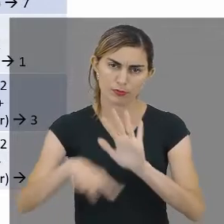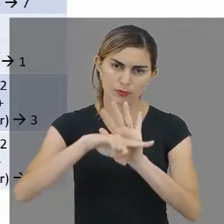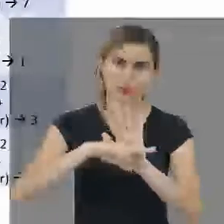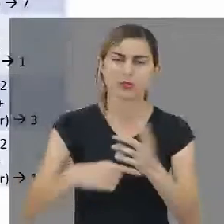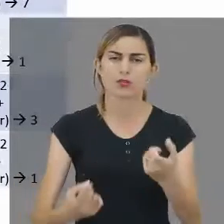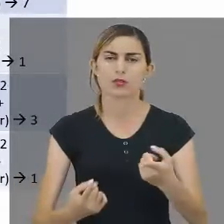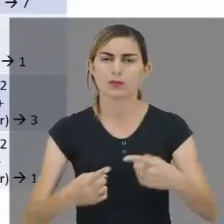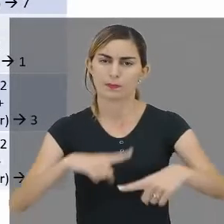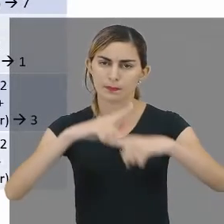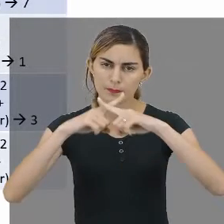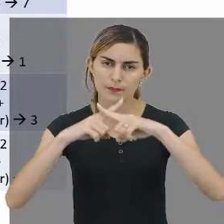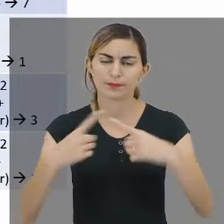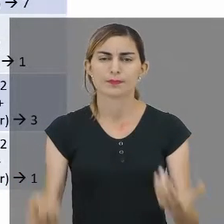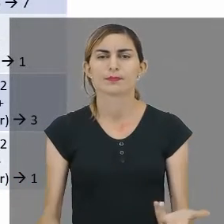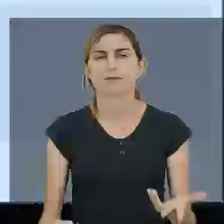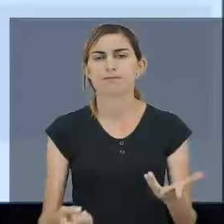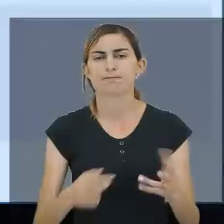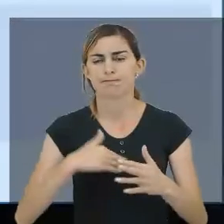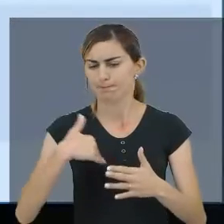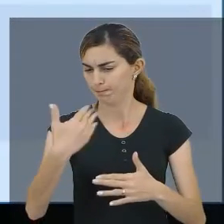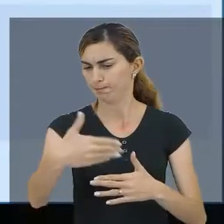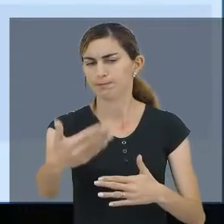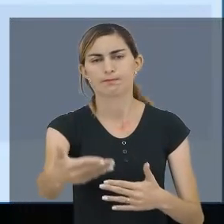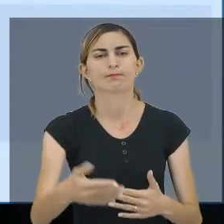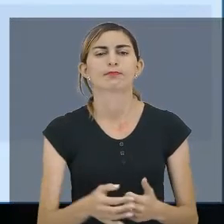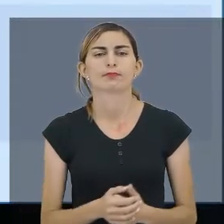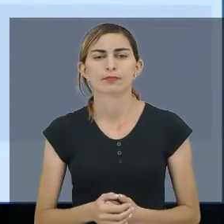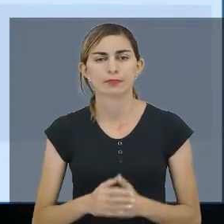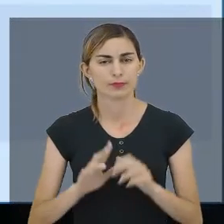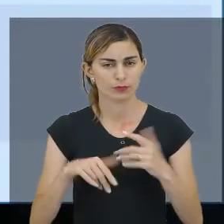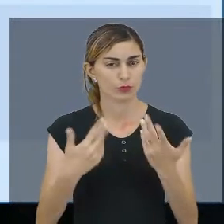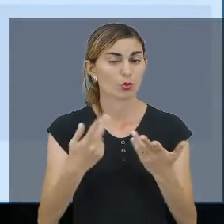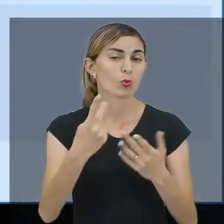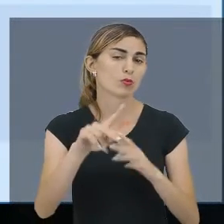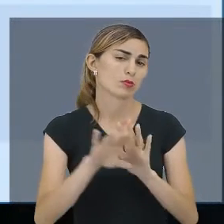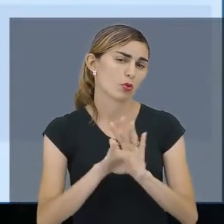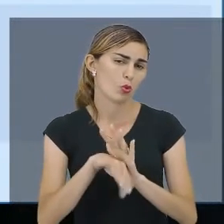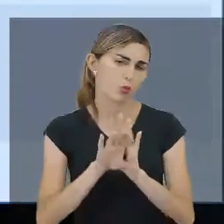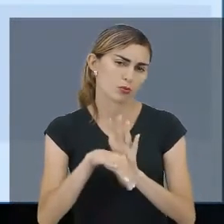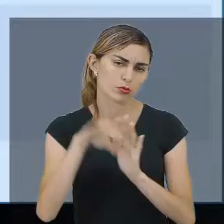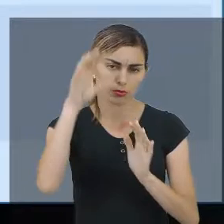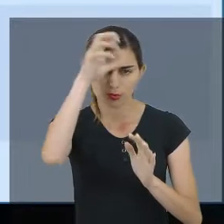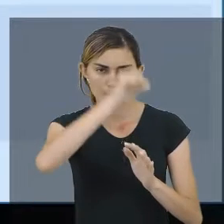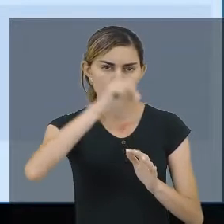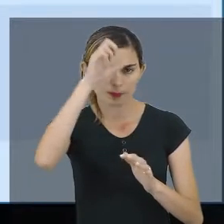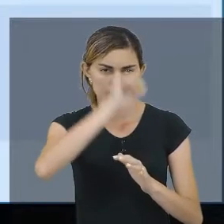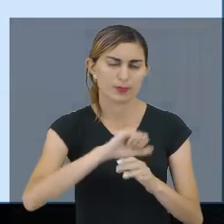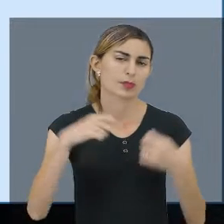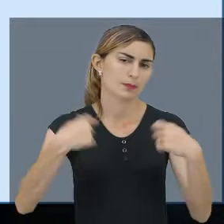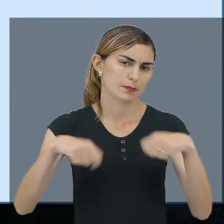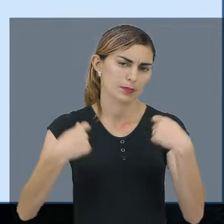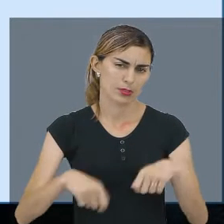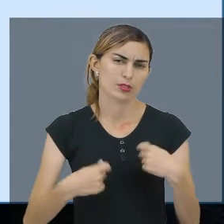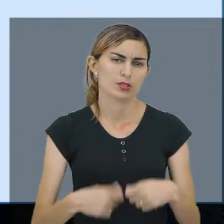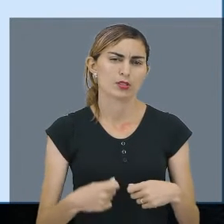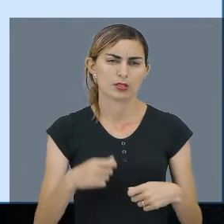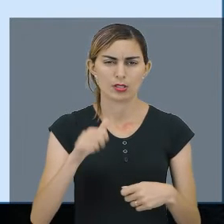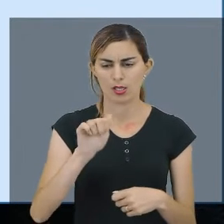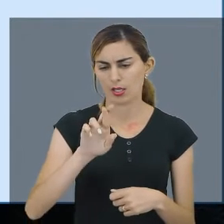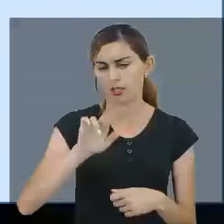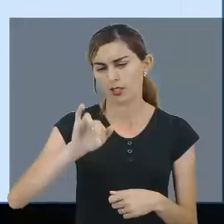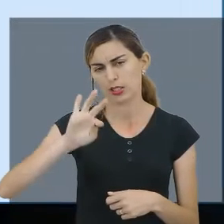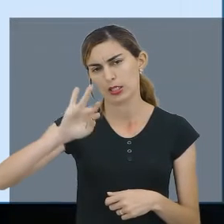de multiplicação e assim por diante. O próximo conceito que precisamos aprender é o de operadores